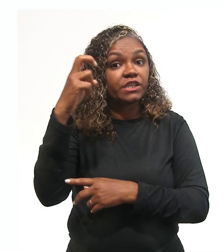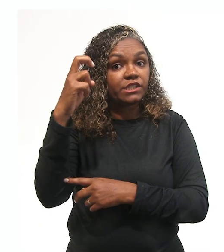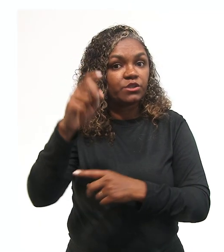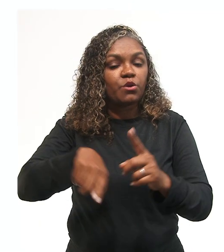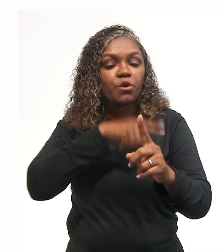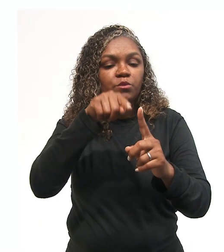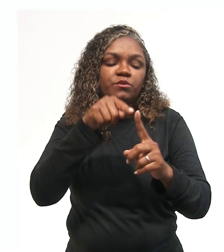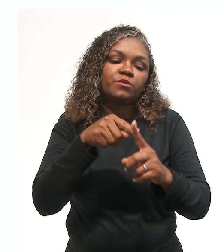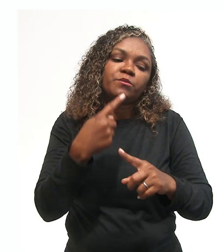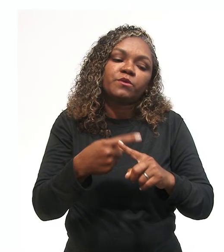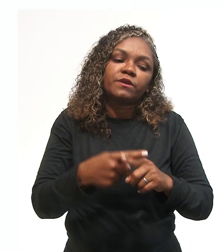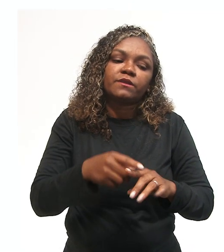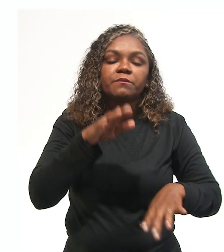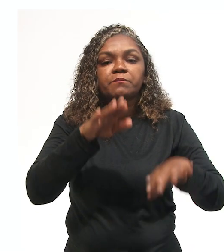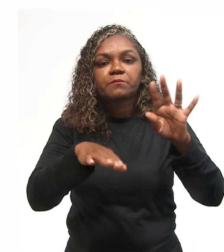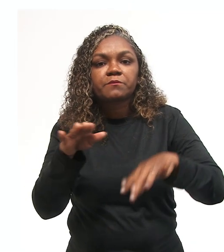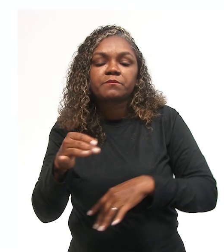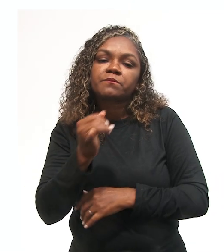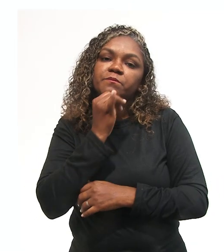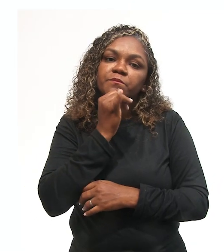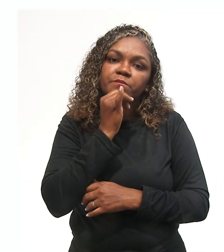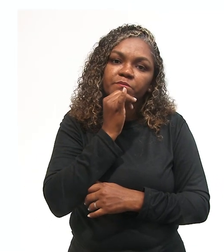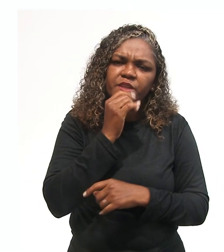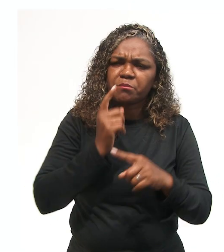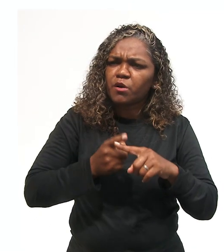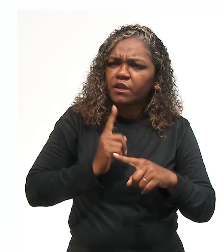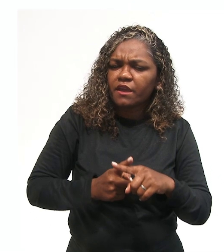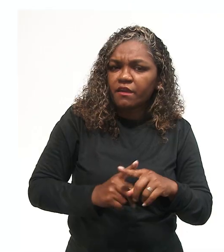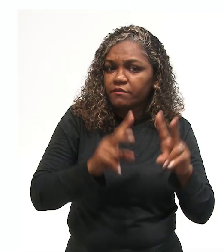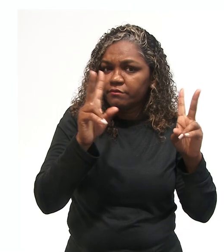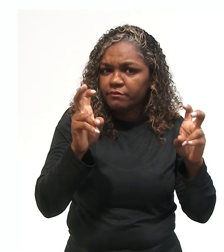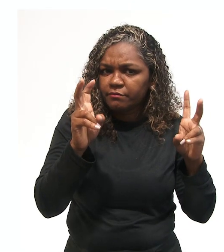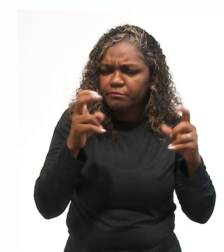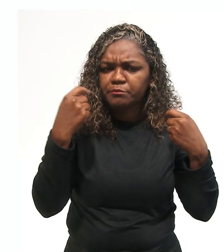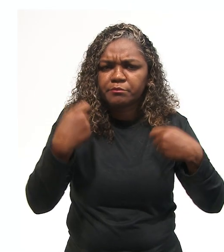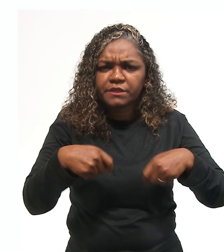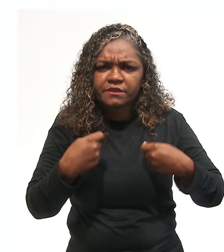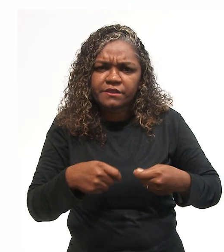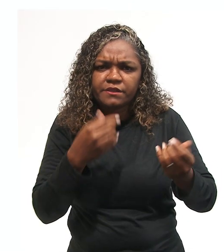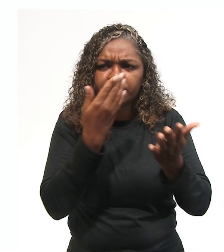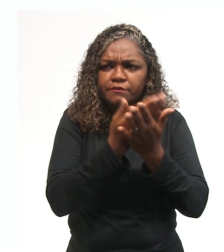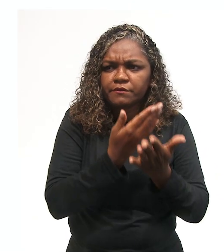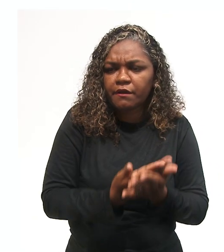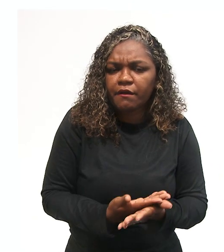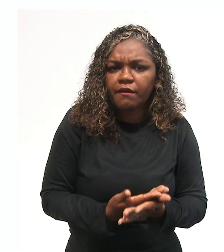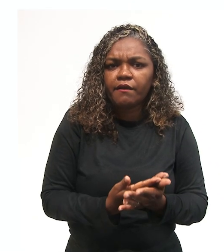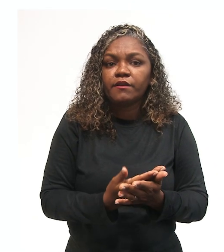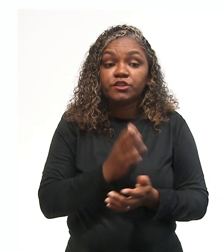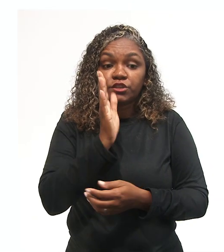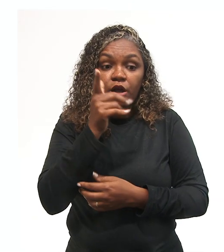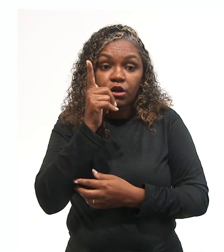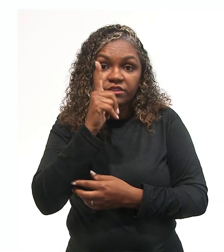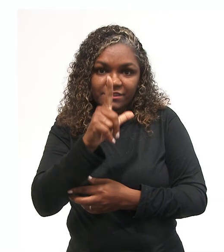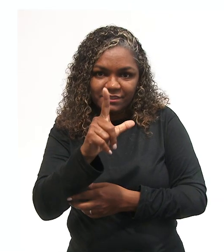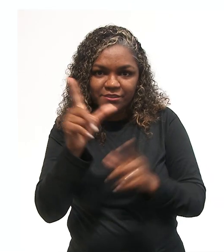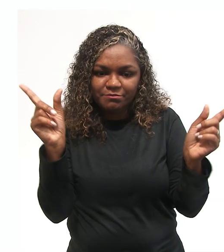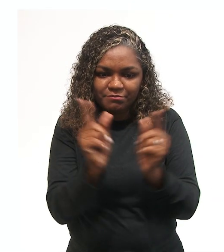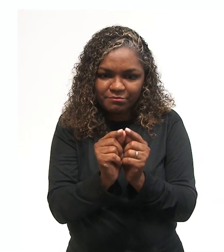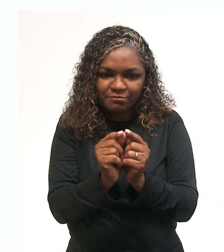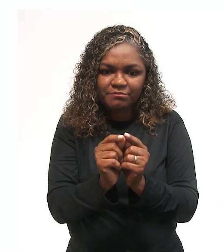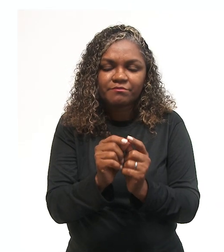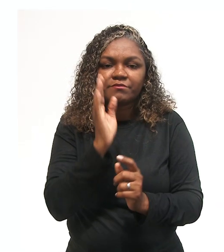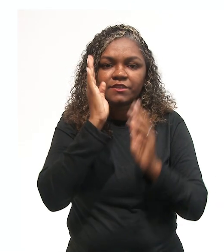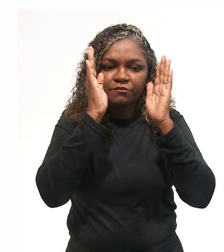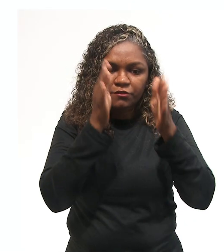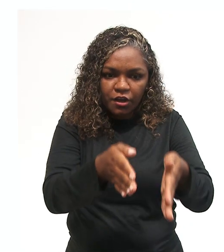À medida que você diz por que esse tema precisa ser estudado, e à medida que você delimita esse tema, né, como nós já